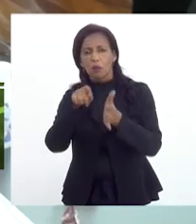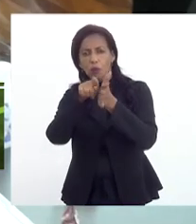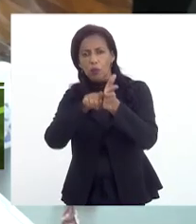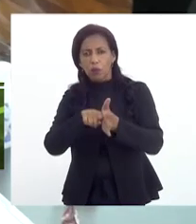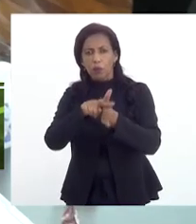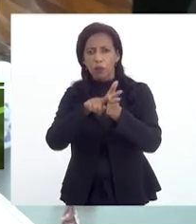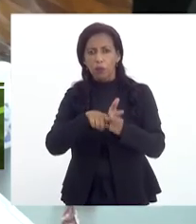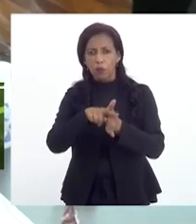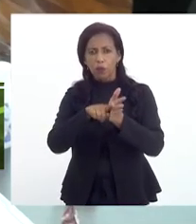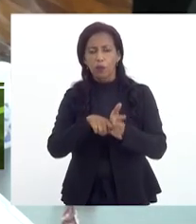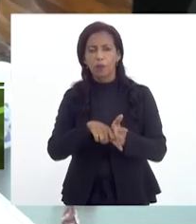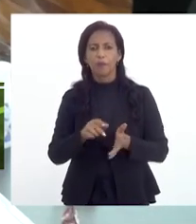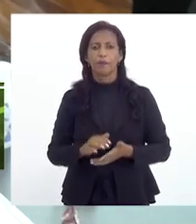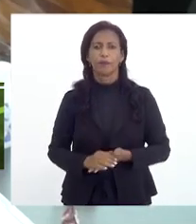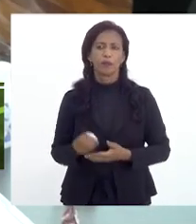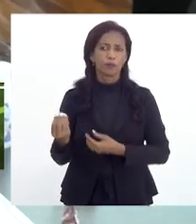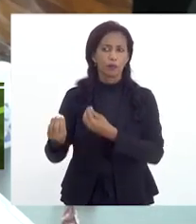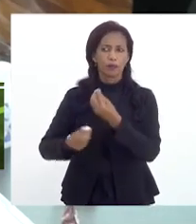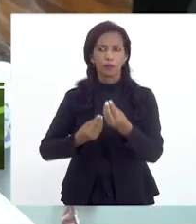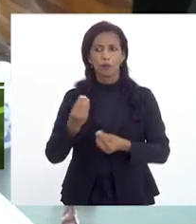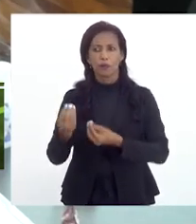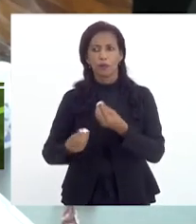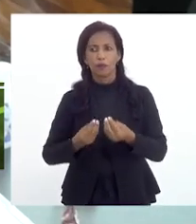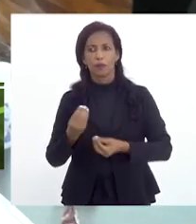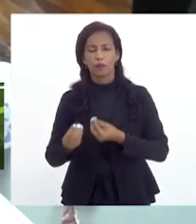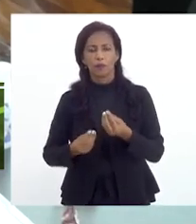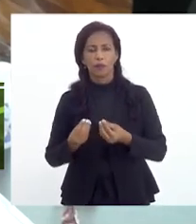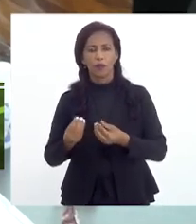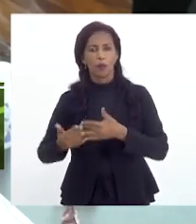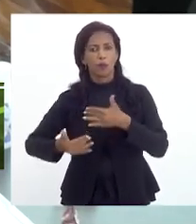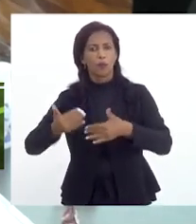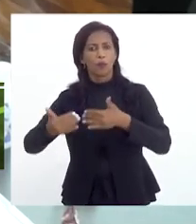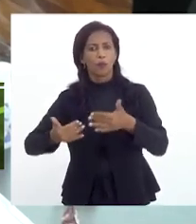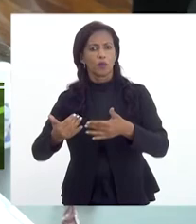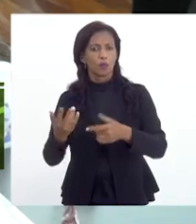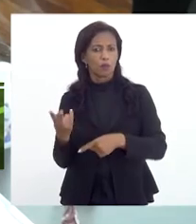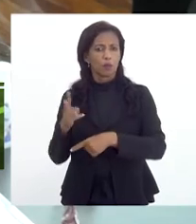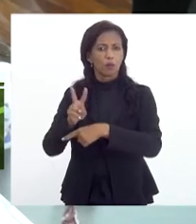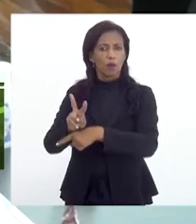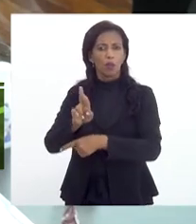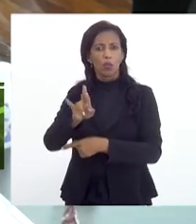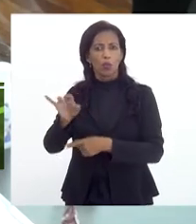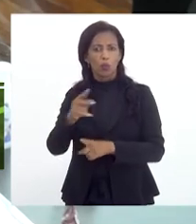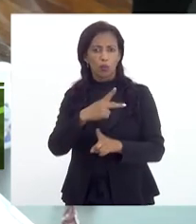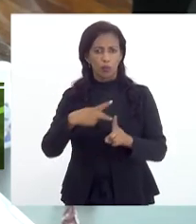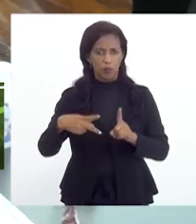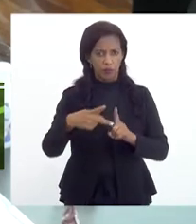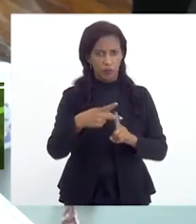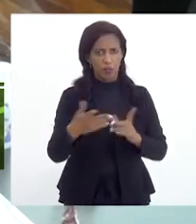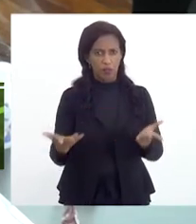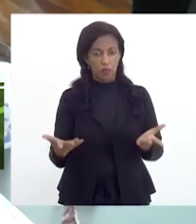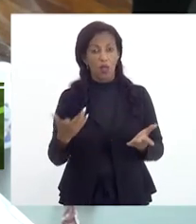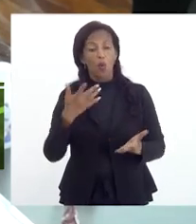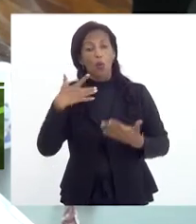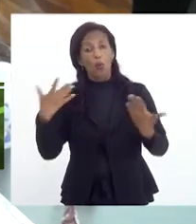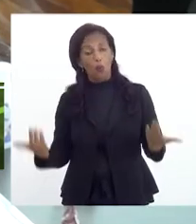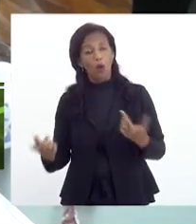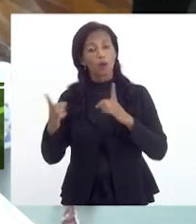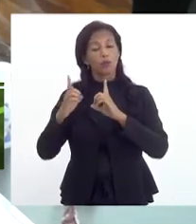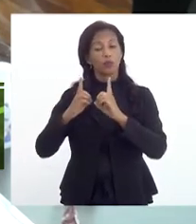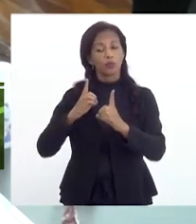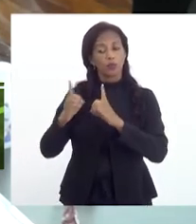isso Como Um processo De defesa Do Rio Previdência Então gostaria De quando a gente For debater